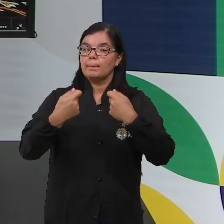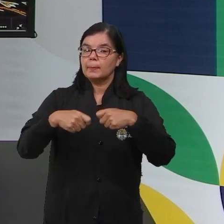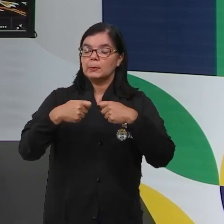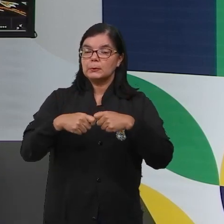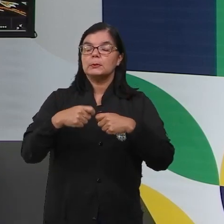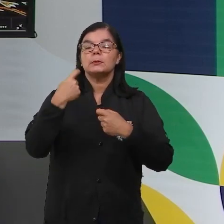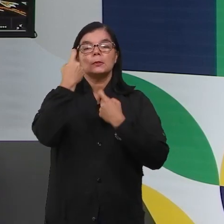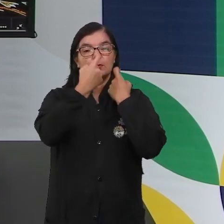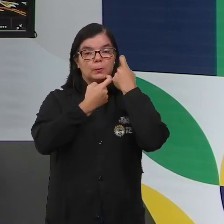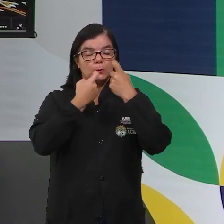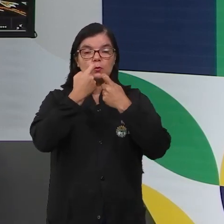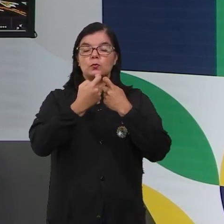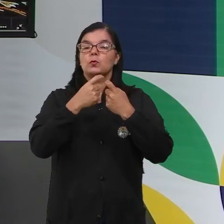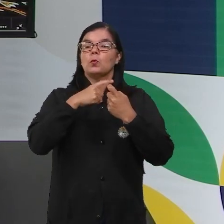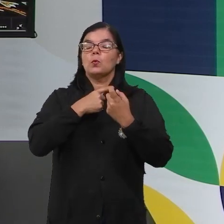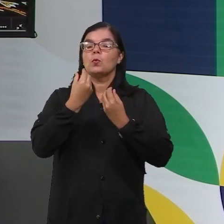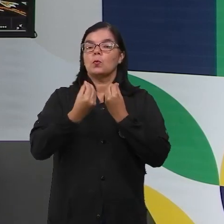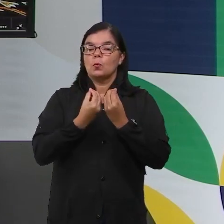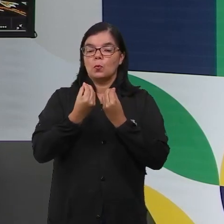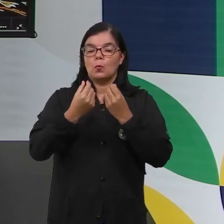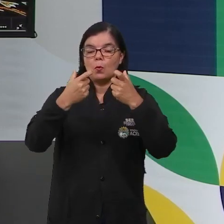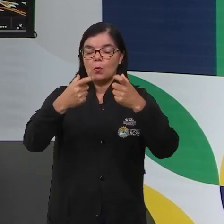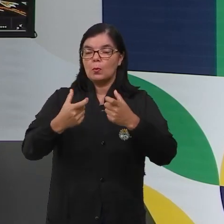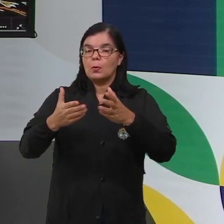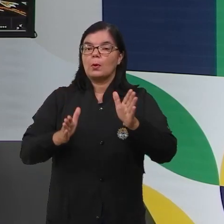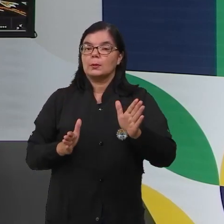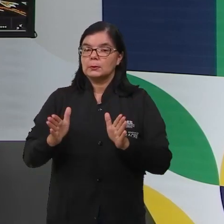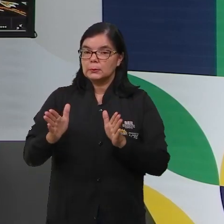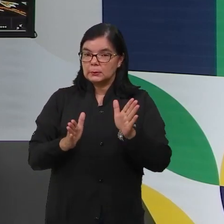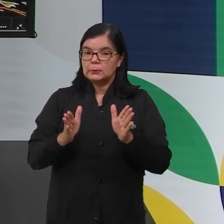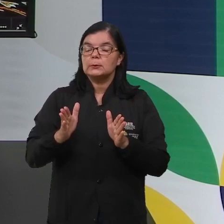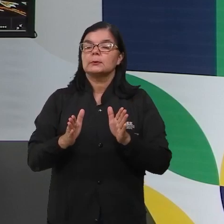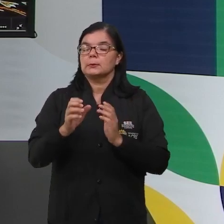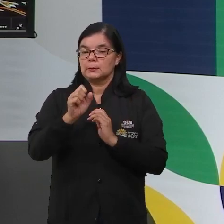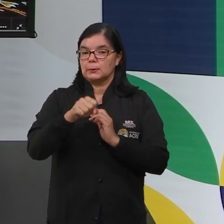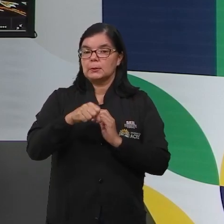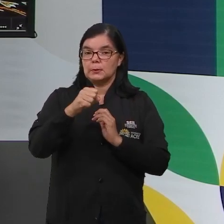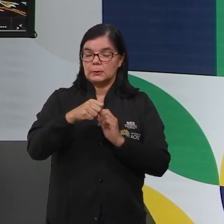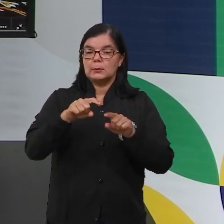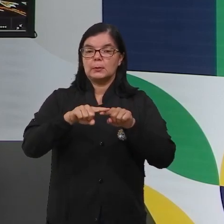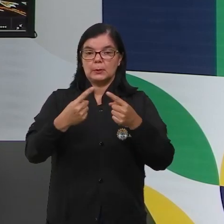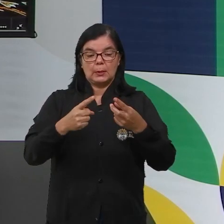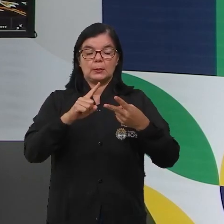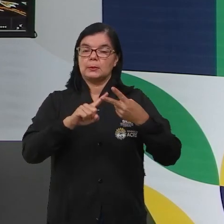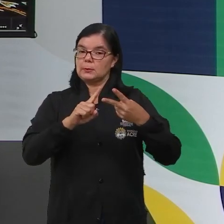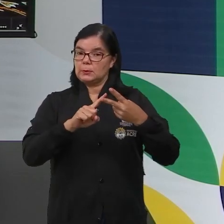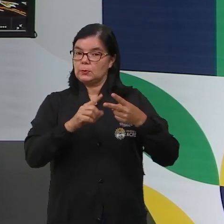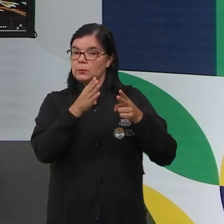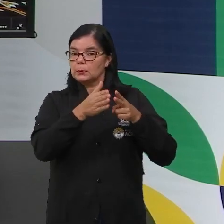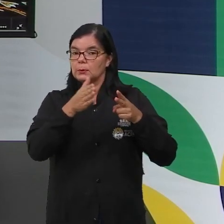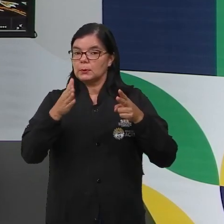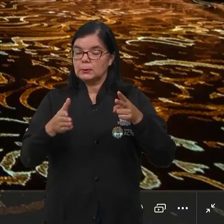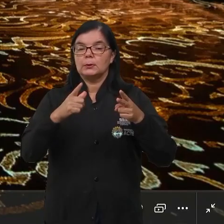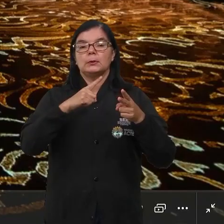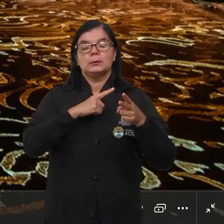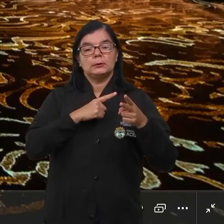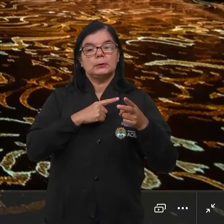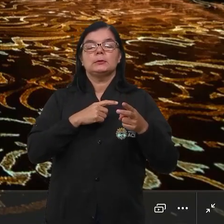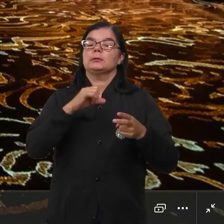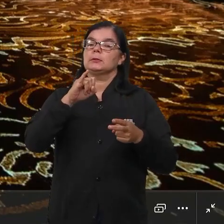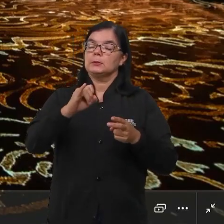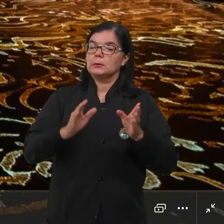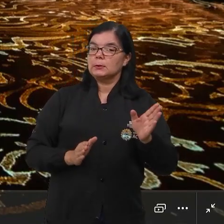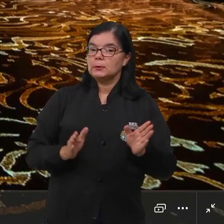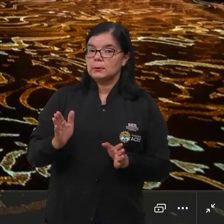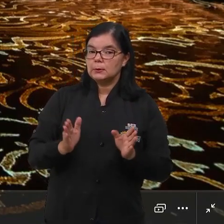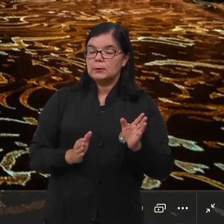essa preocupação com o ambiente, com esse espaço, se vai ter acessibilidade nessa segunda etapa. Se vai ter